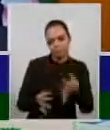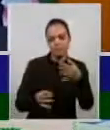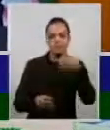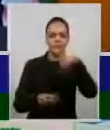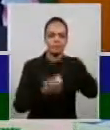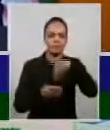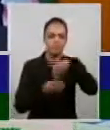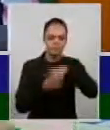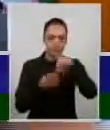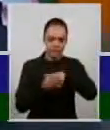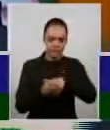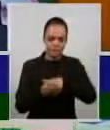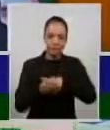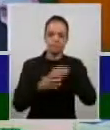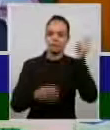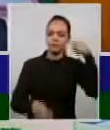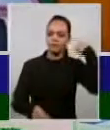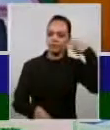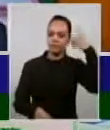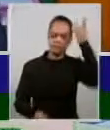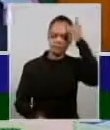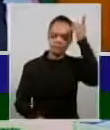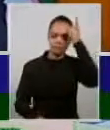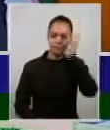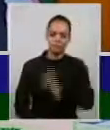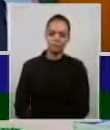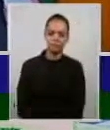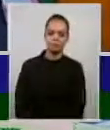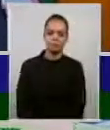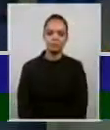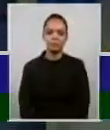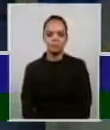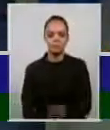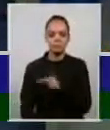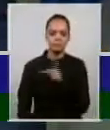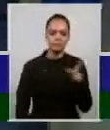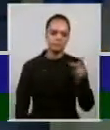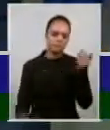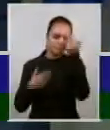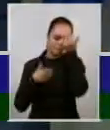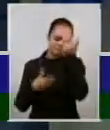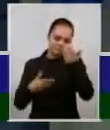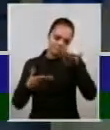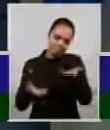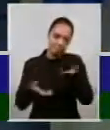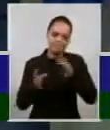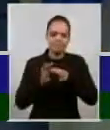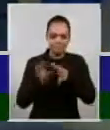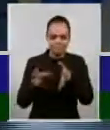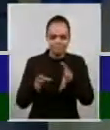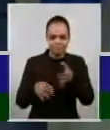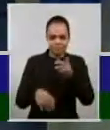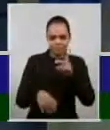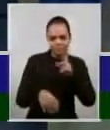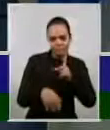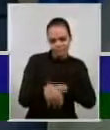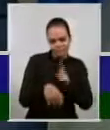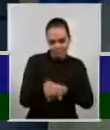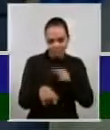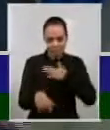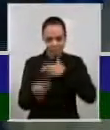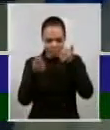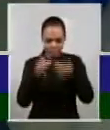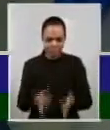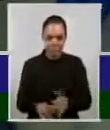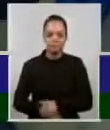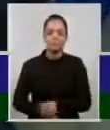justificativa do seu voto, vereador Davi Tomás. Presidente, obrigado por ceder esse espaço para